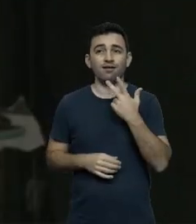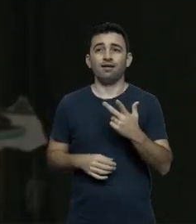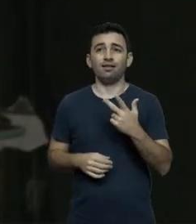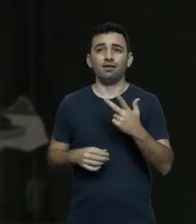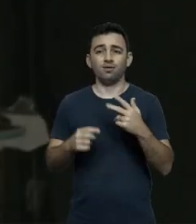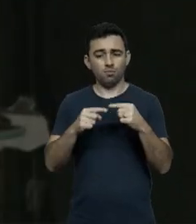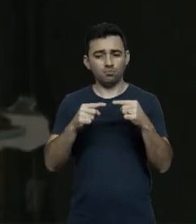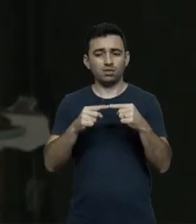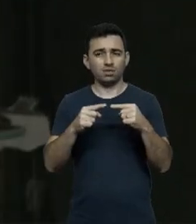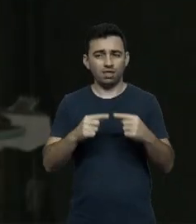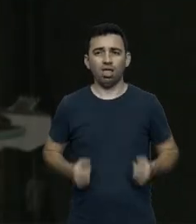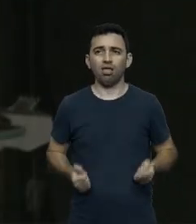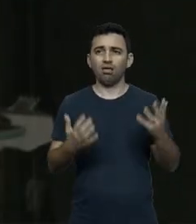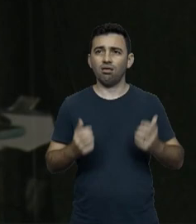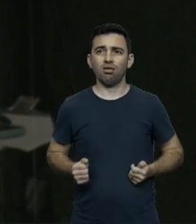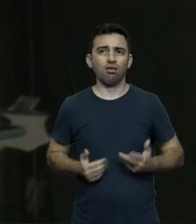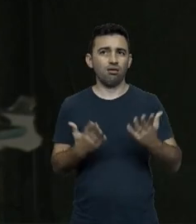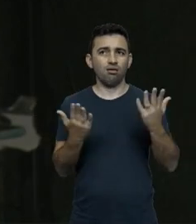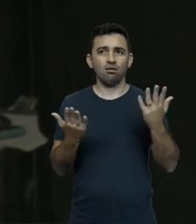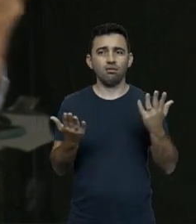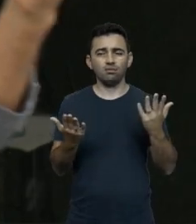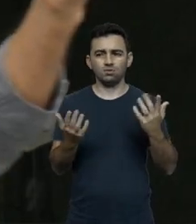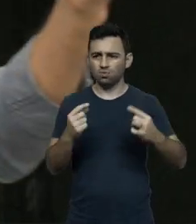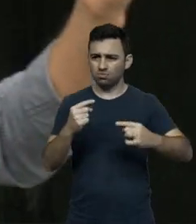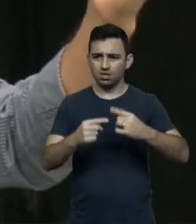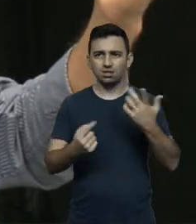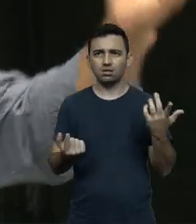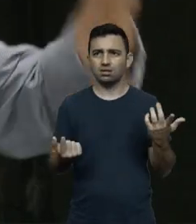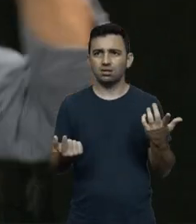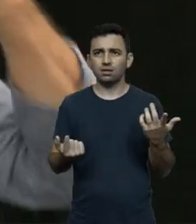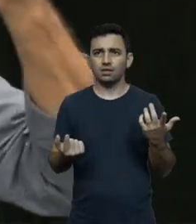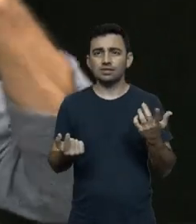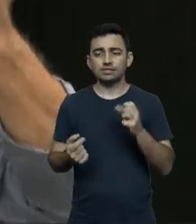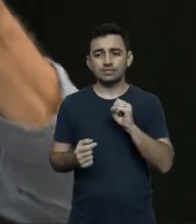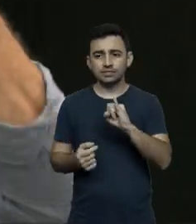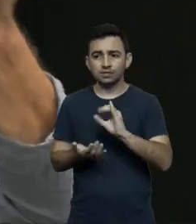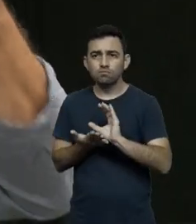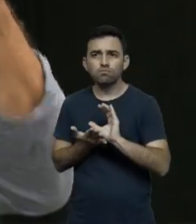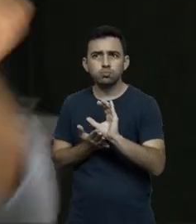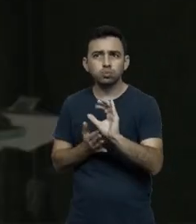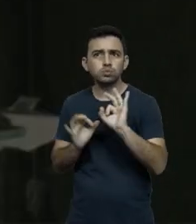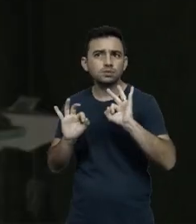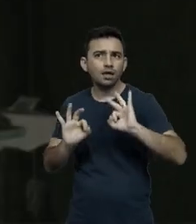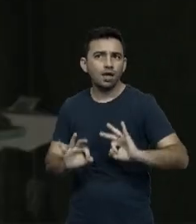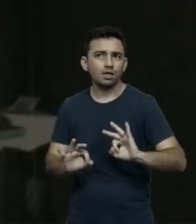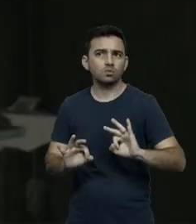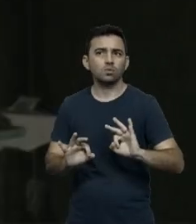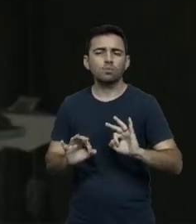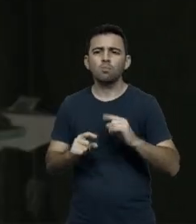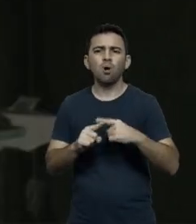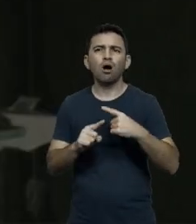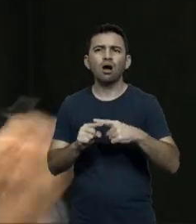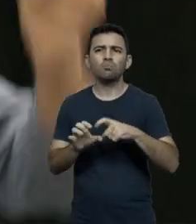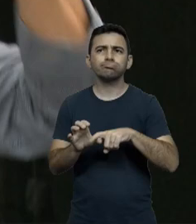custo se for investimento porque que estão municipalizado